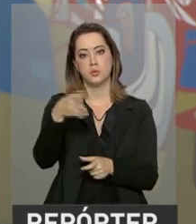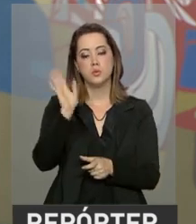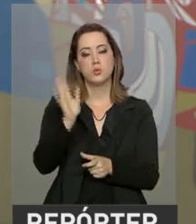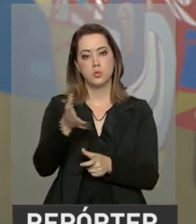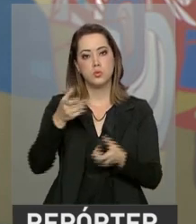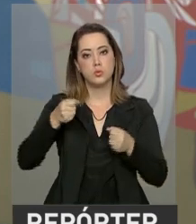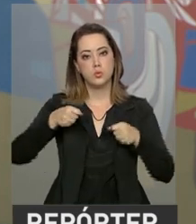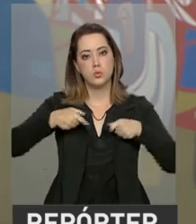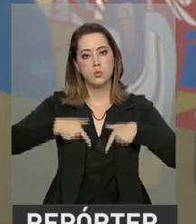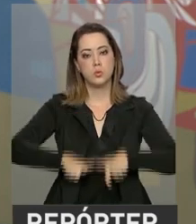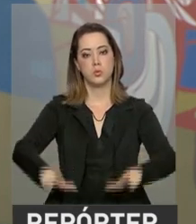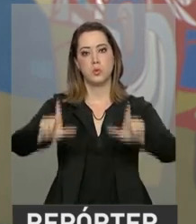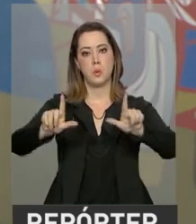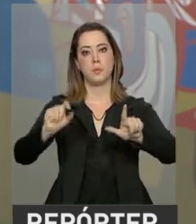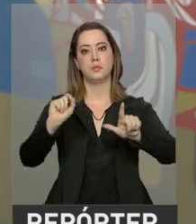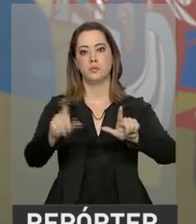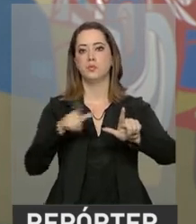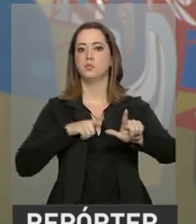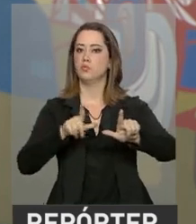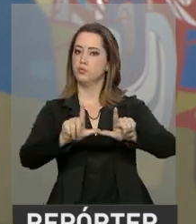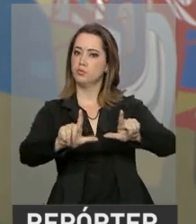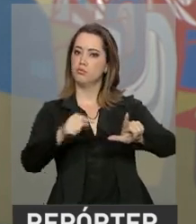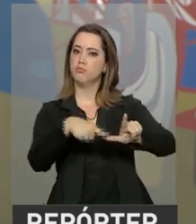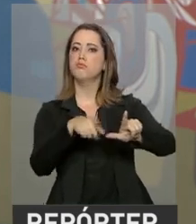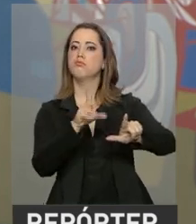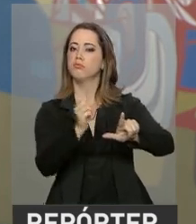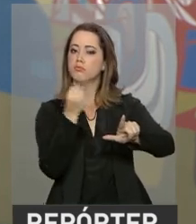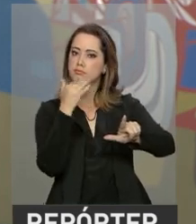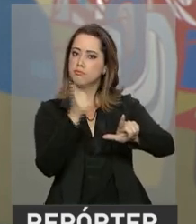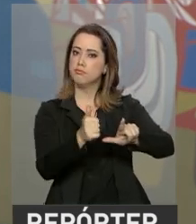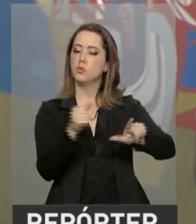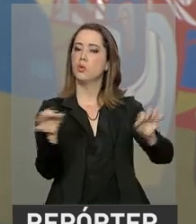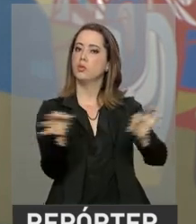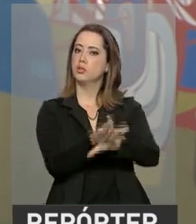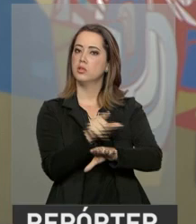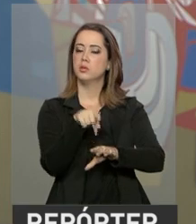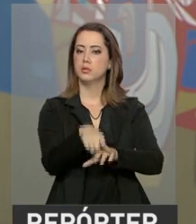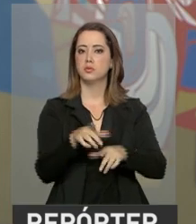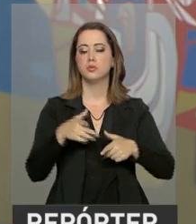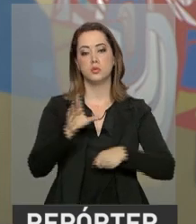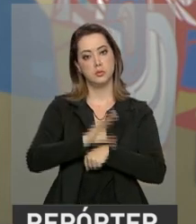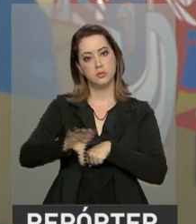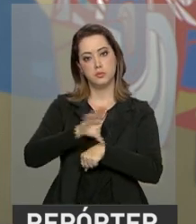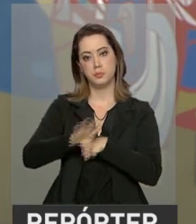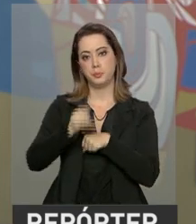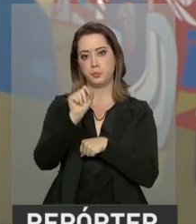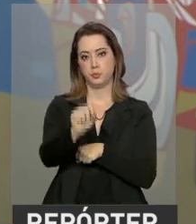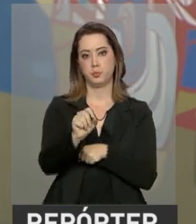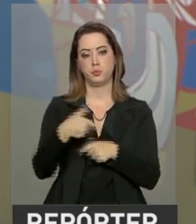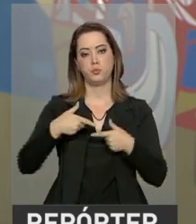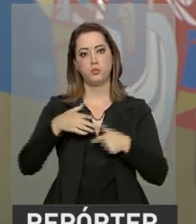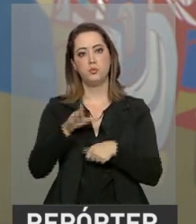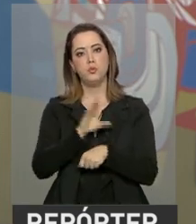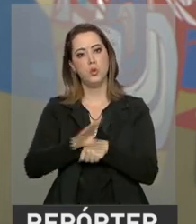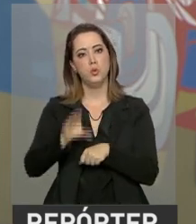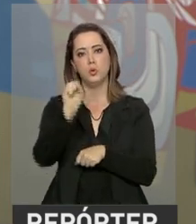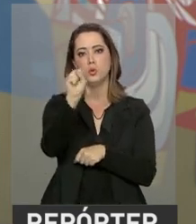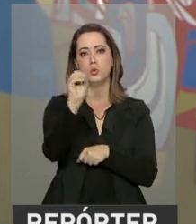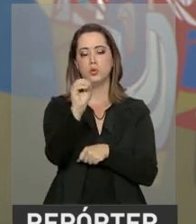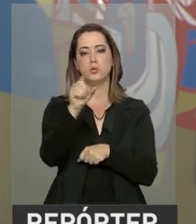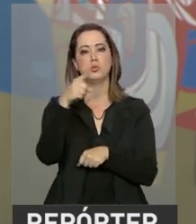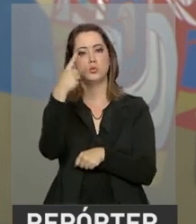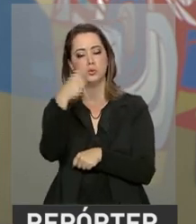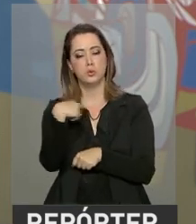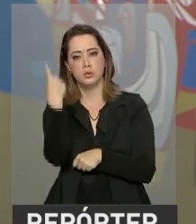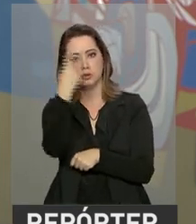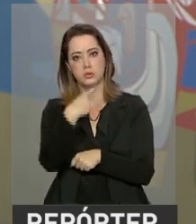receberam essa semana os certificados de conclusão aí nessa capacitação esse curso Ele tem 80 horas de duração